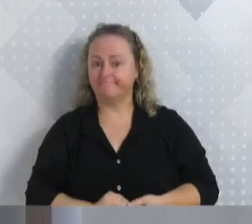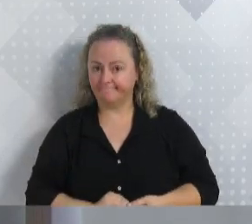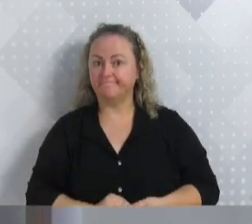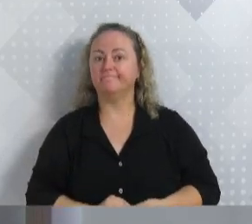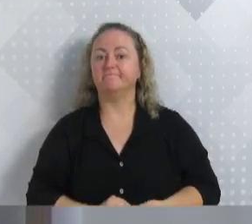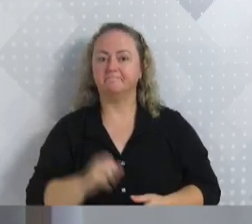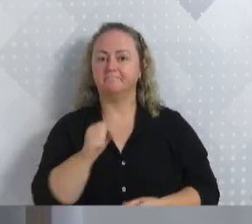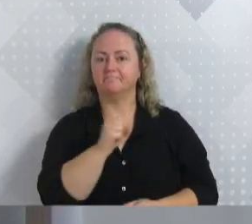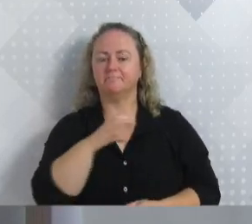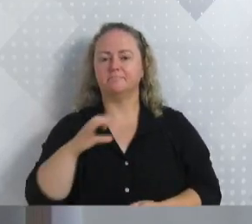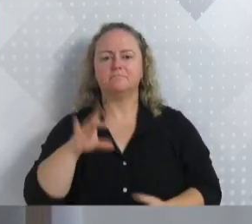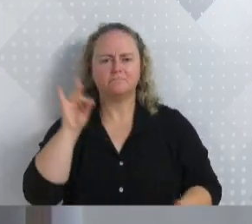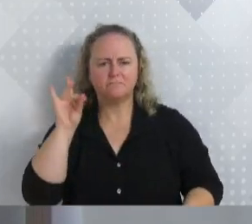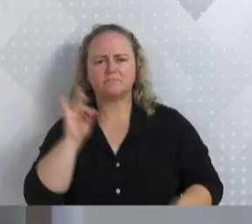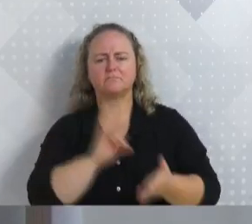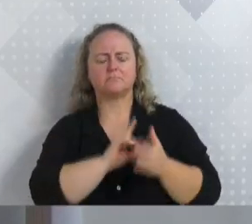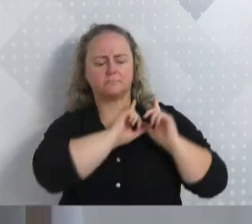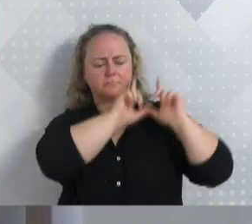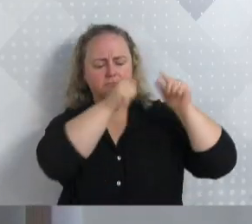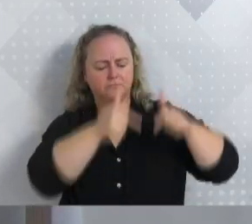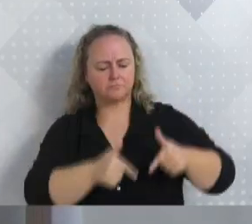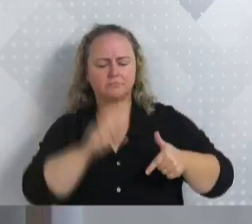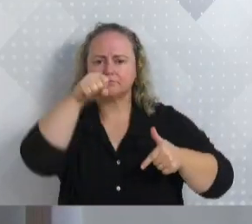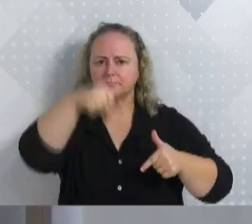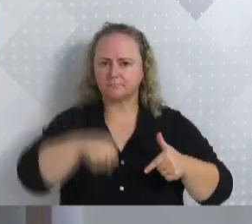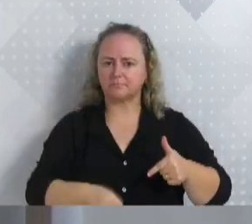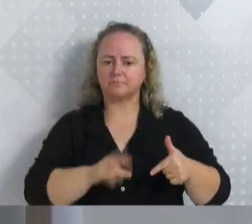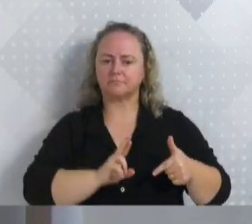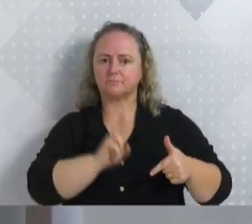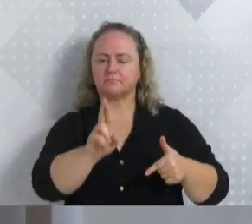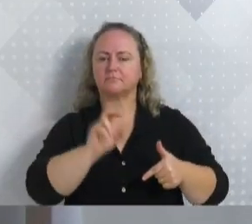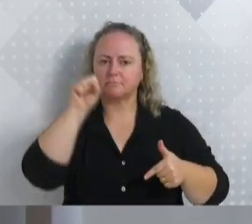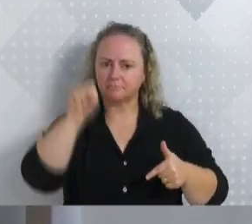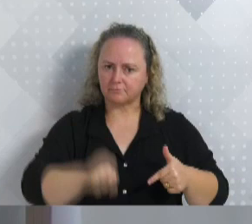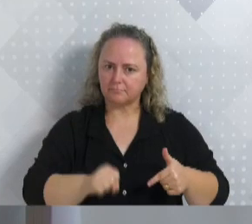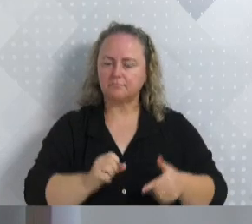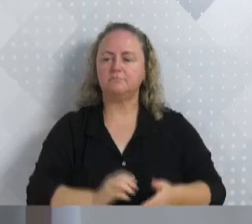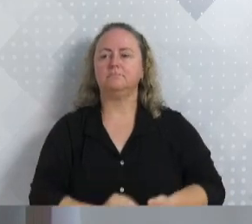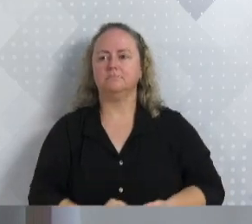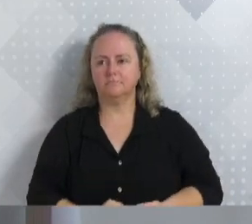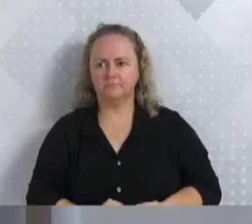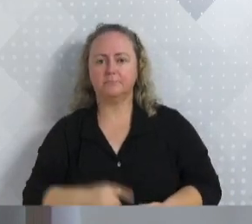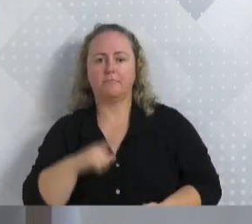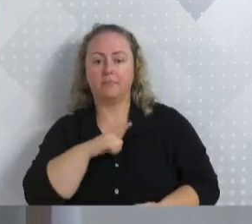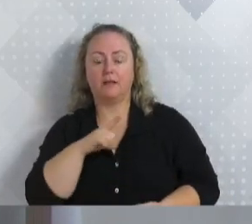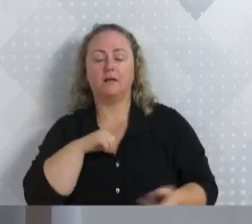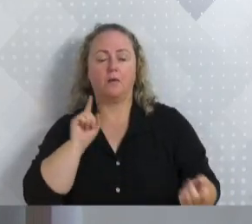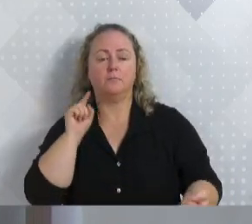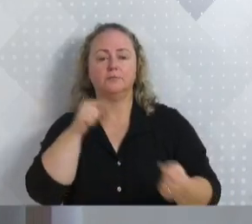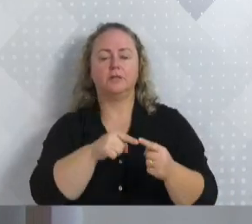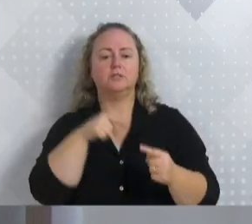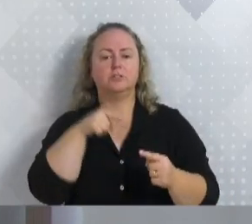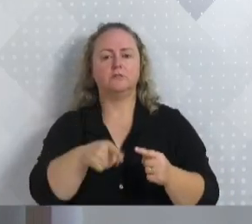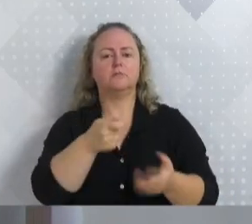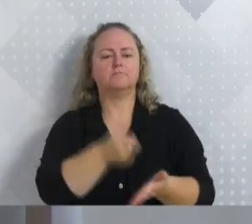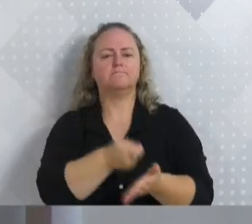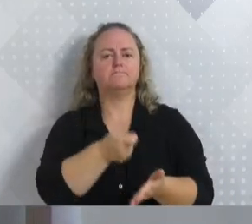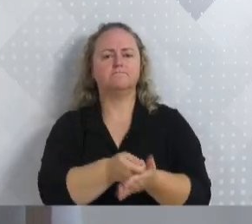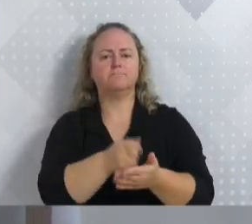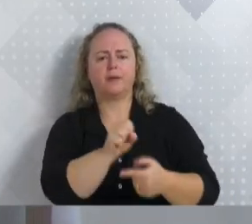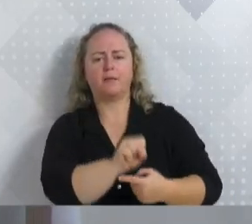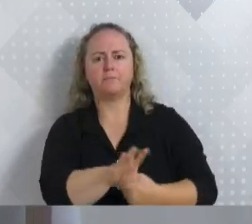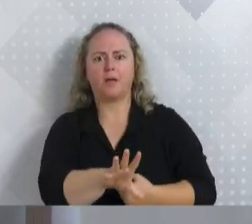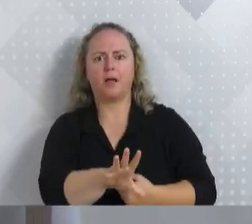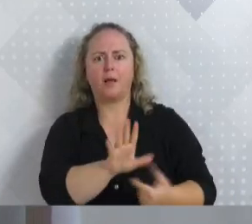é sim a voz do conservadorismo no Brasil. Santa Catarina tem essa vocação e essa obrigação de ser um farol